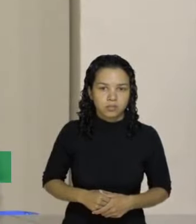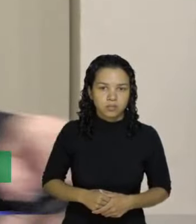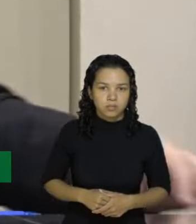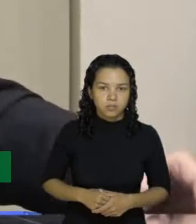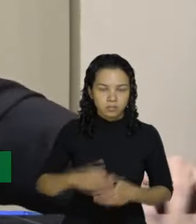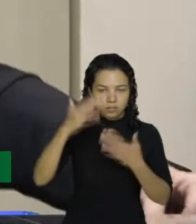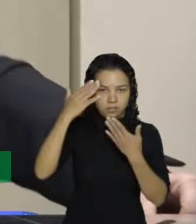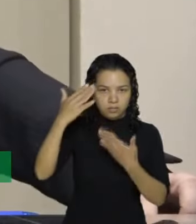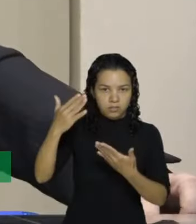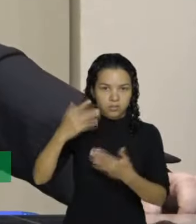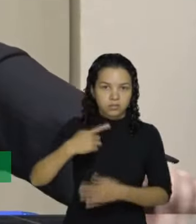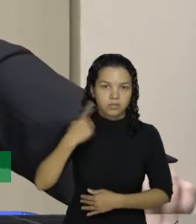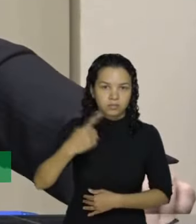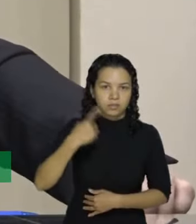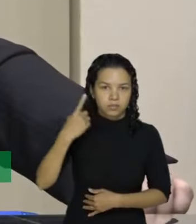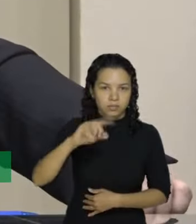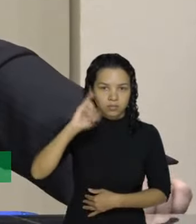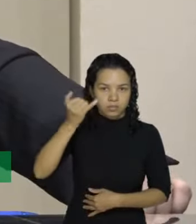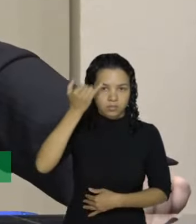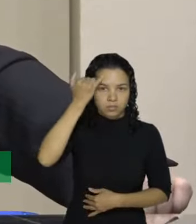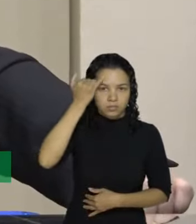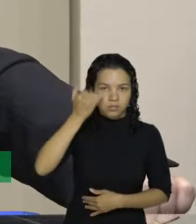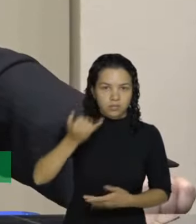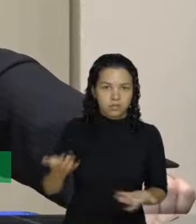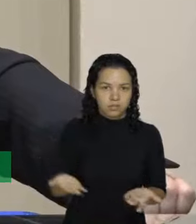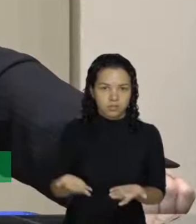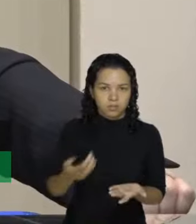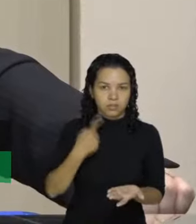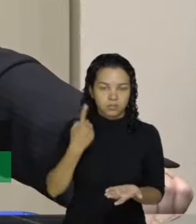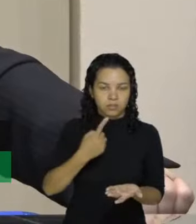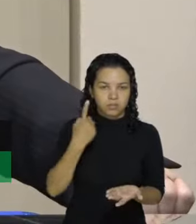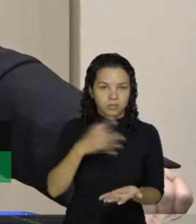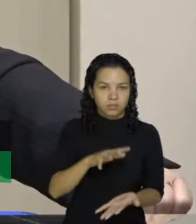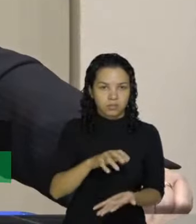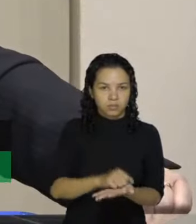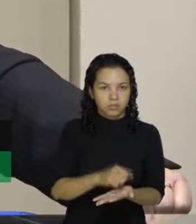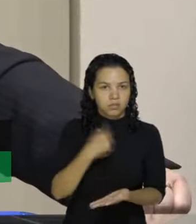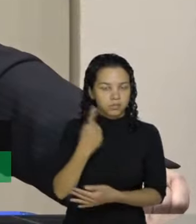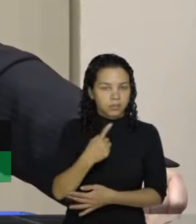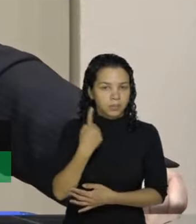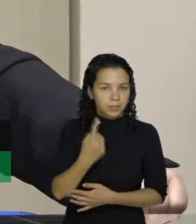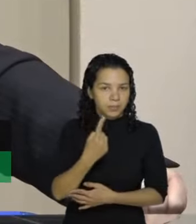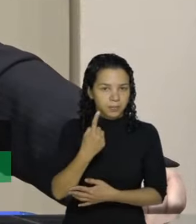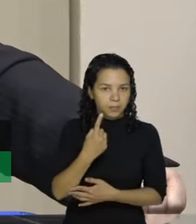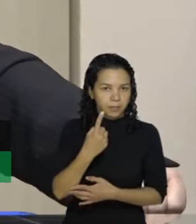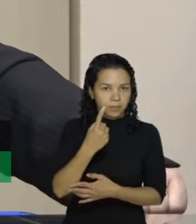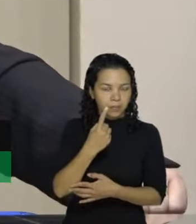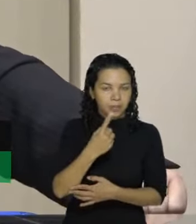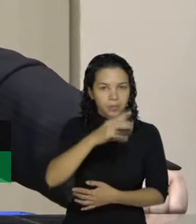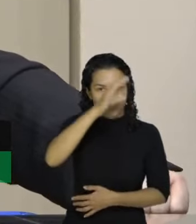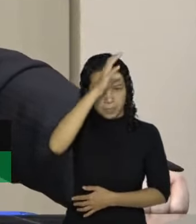Obrigado, deputado Jair Mioto. O próximo deputado inscrito, deputado Carlos